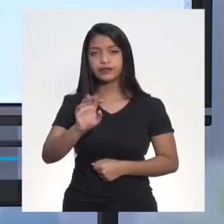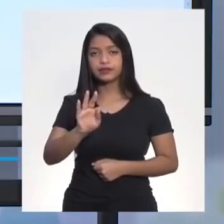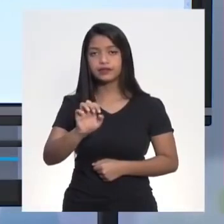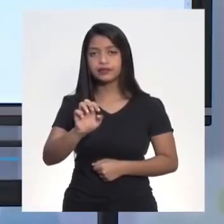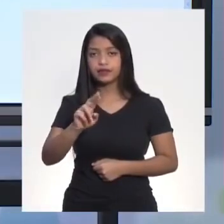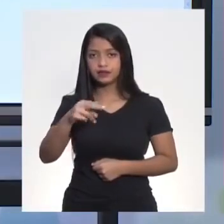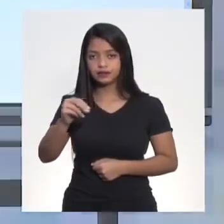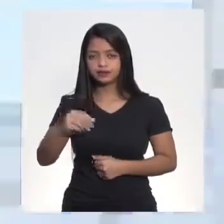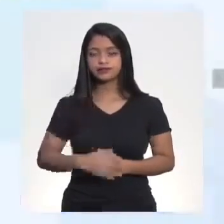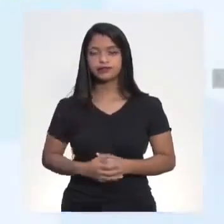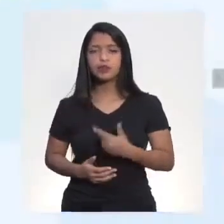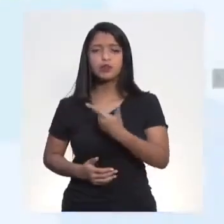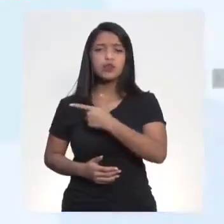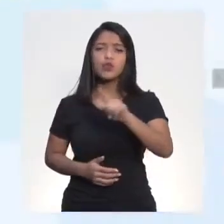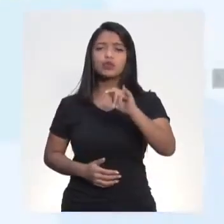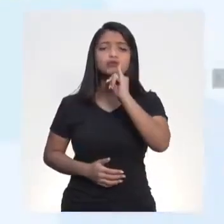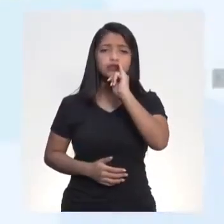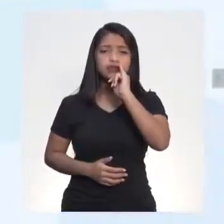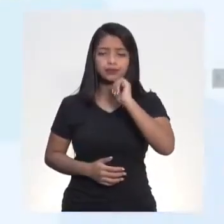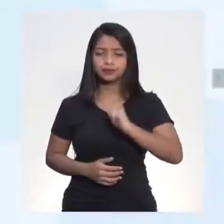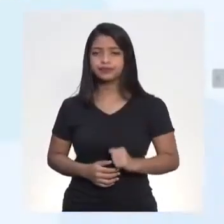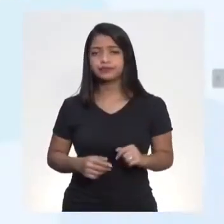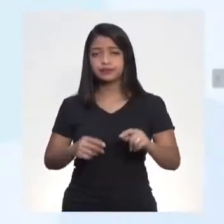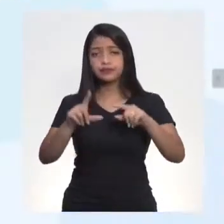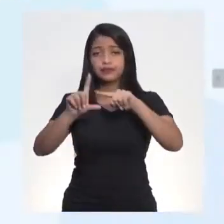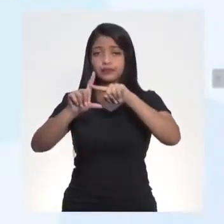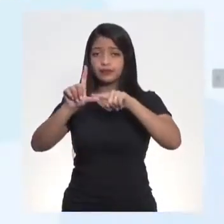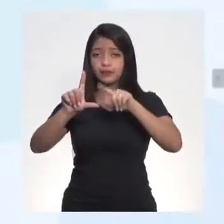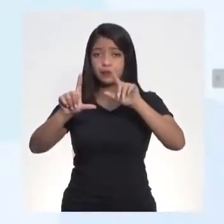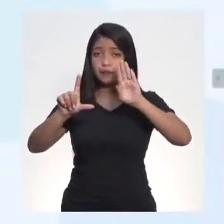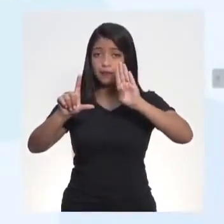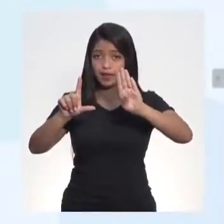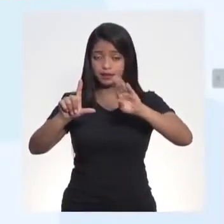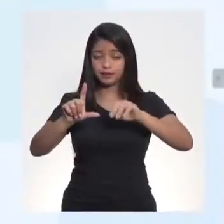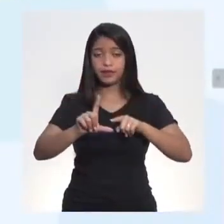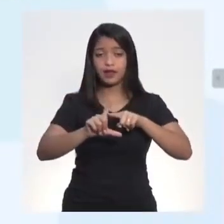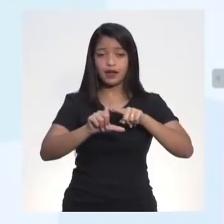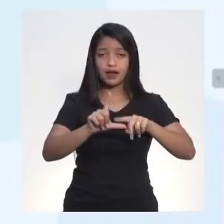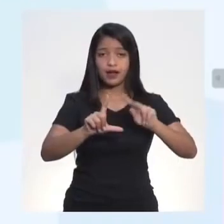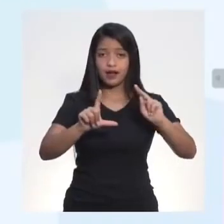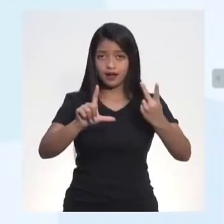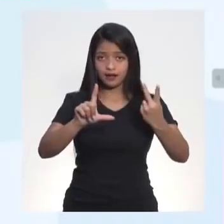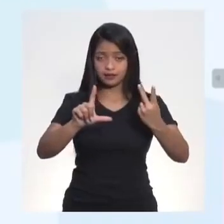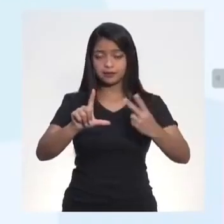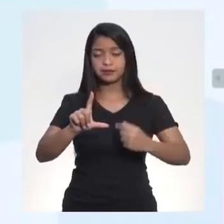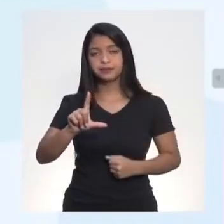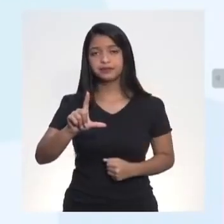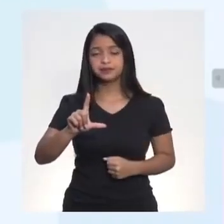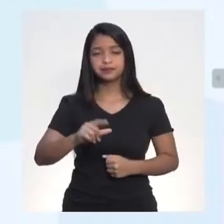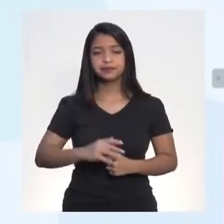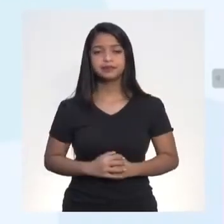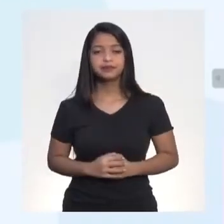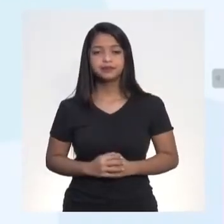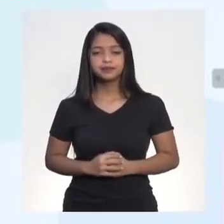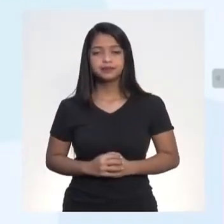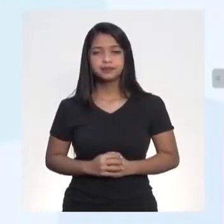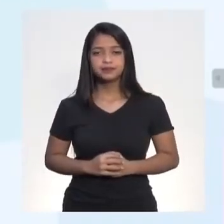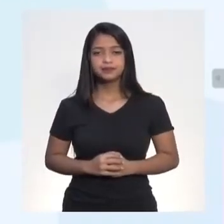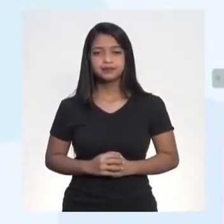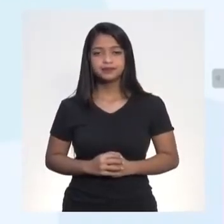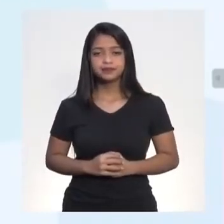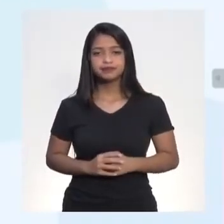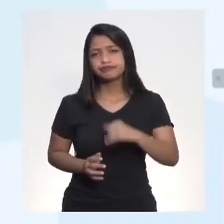B e o H. Então, vamos lá, de novo. O B, eu sei que o mesmo ângulo, vamos colocar um número aqui,